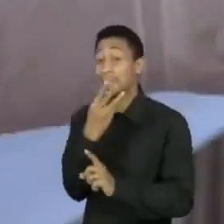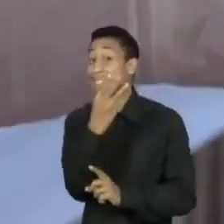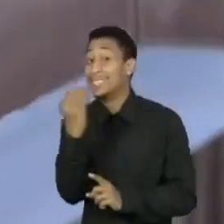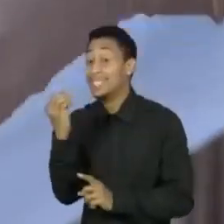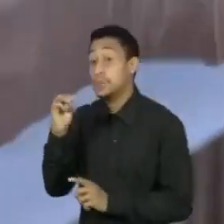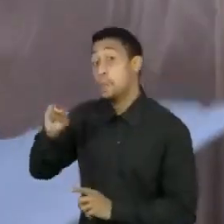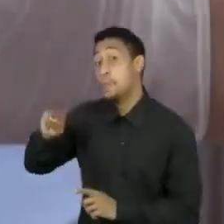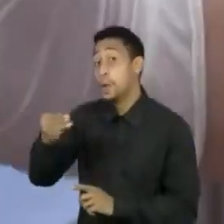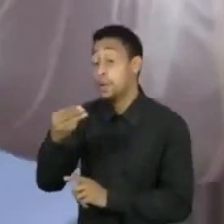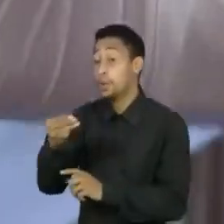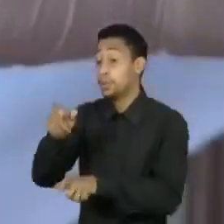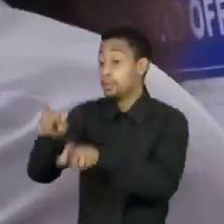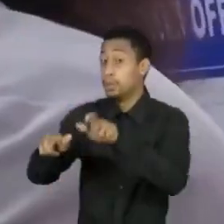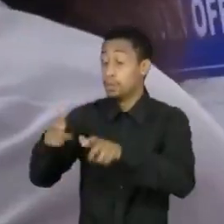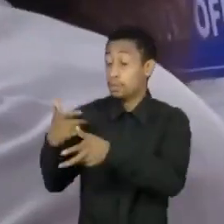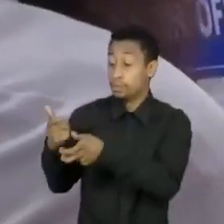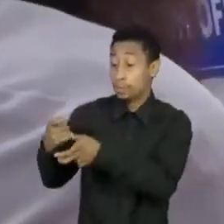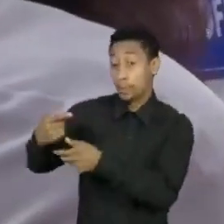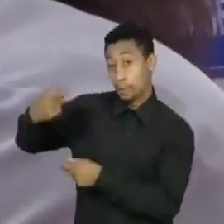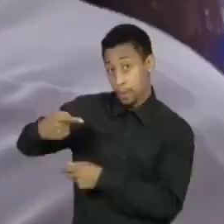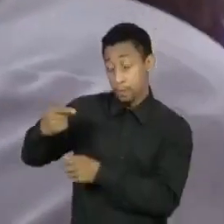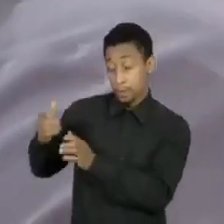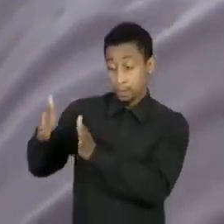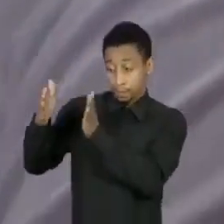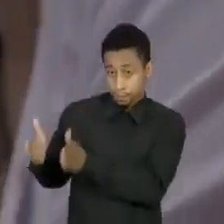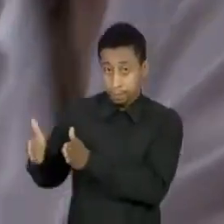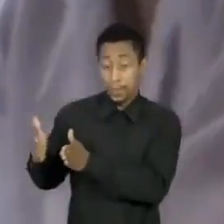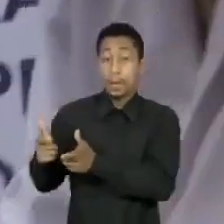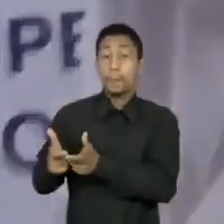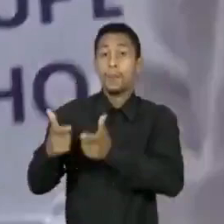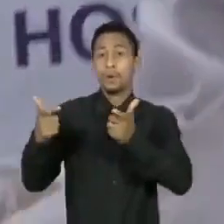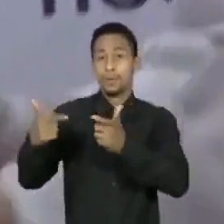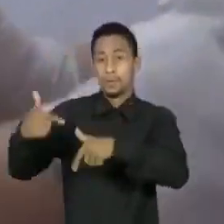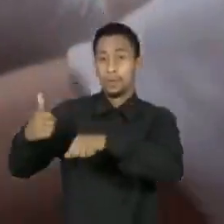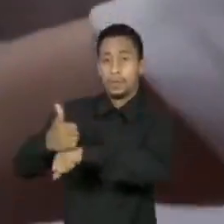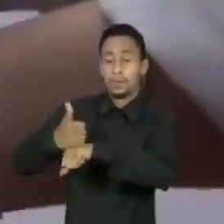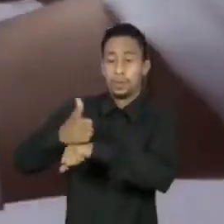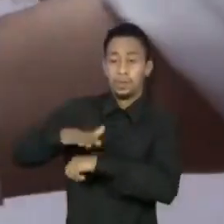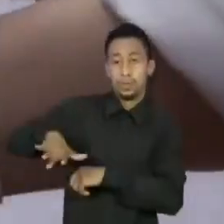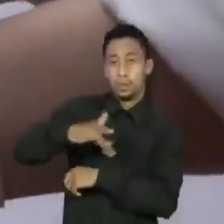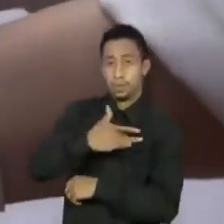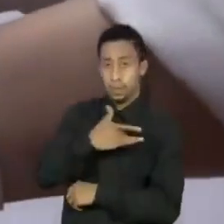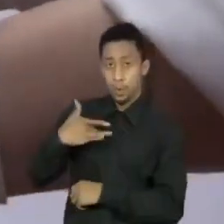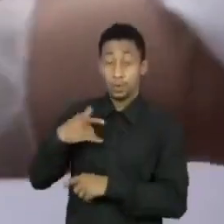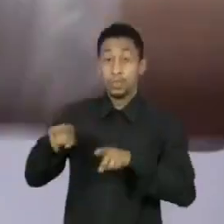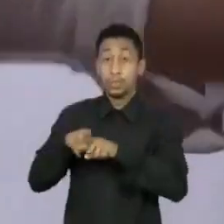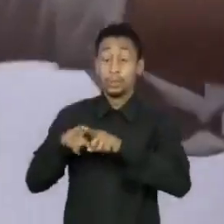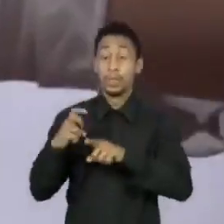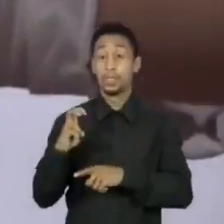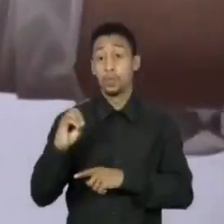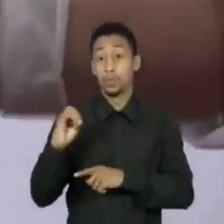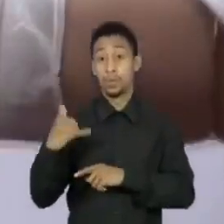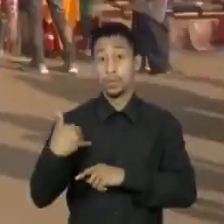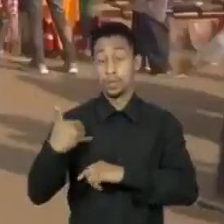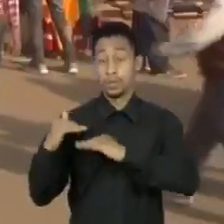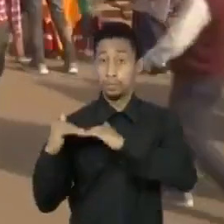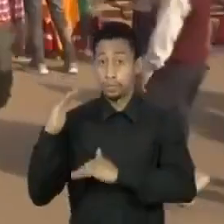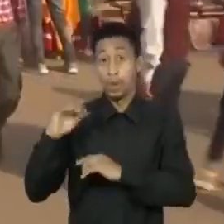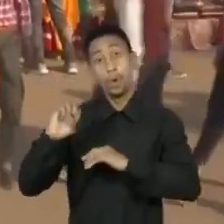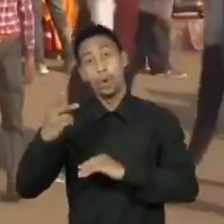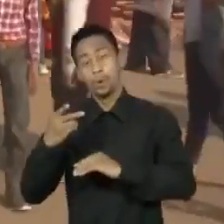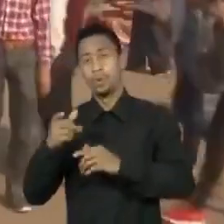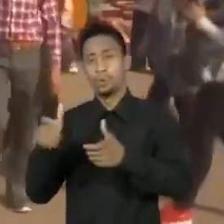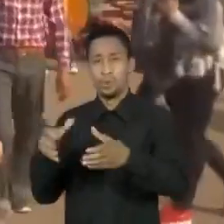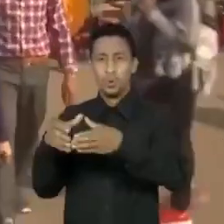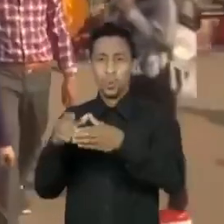de pessoas na primeira fase, a maioria trabalhadores da linha de frente e aqueles com mais de 50 anos ou em grupos de alto